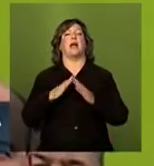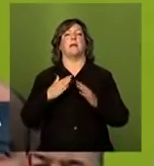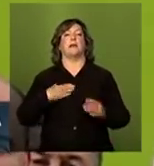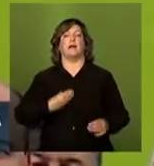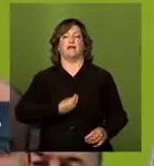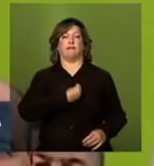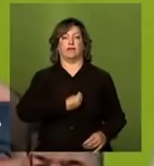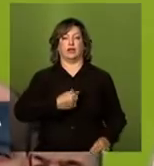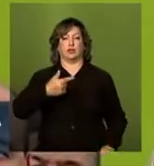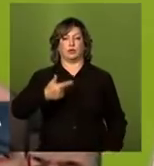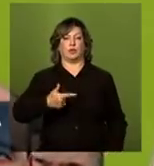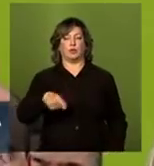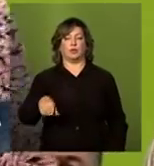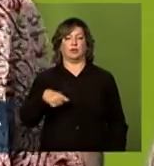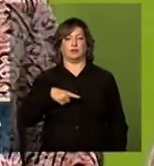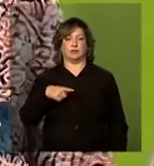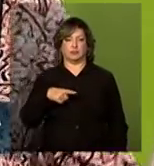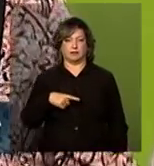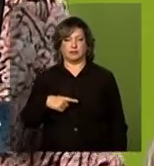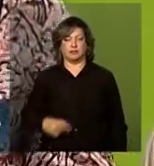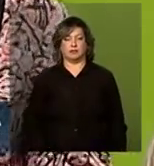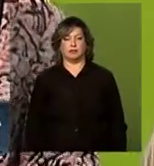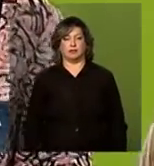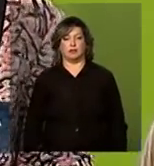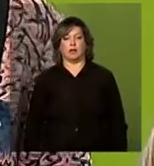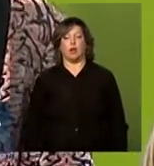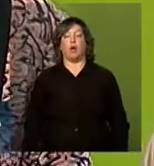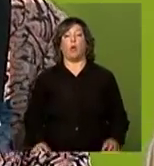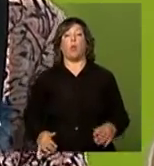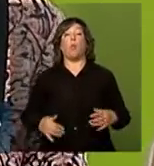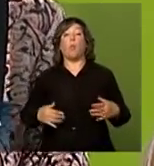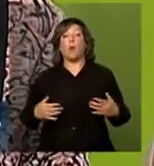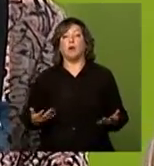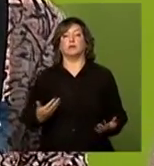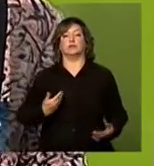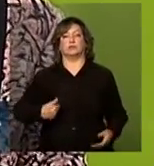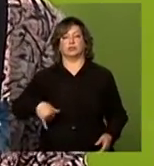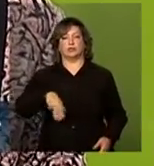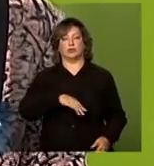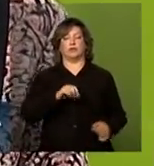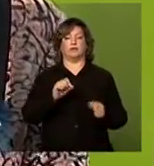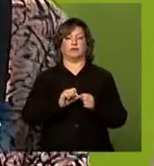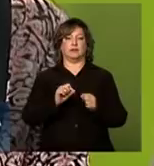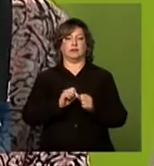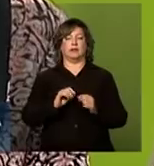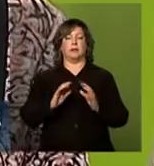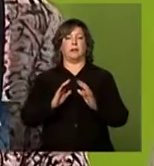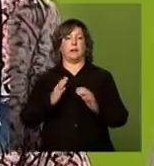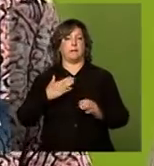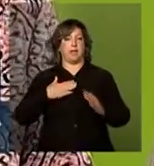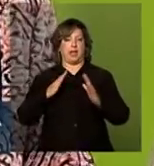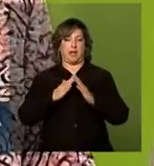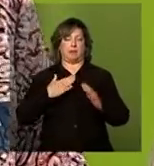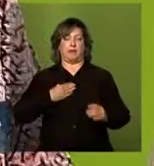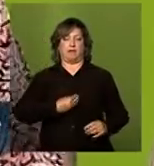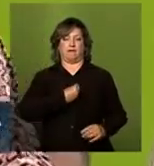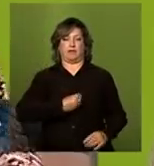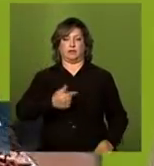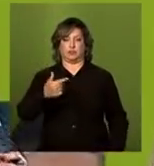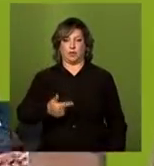dois que é o seguinte quando nós fizemos o Minha Casa Minha Vida dois